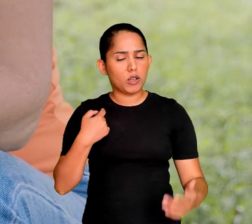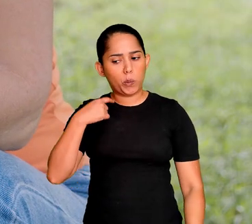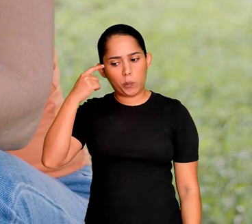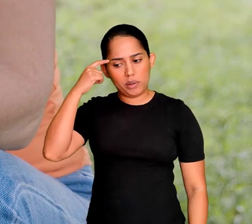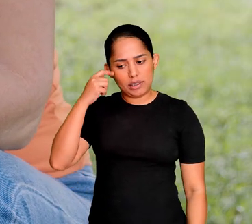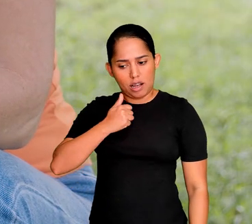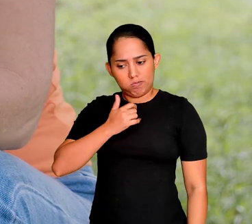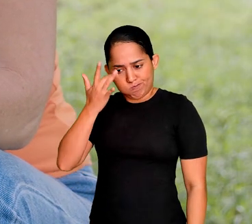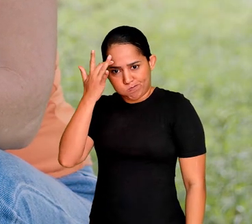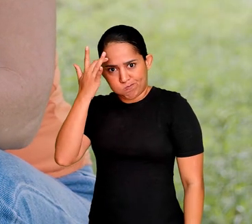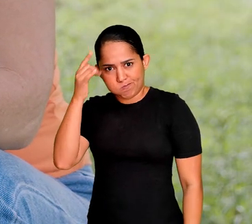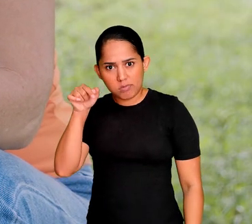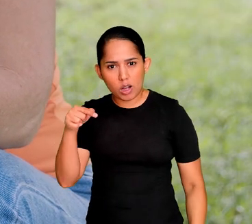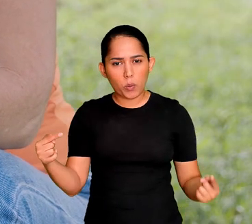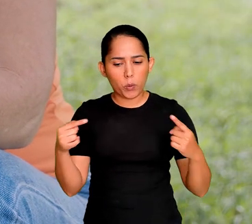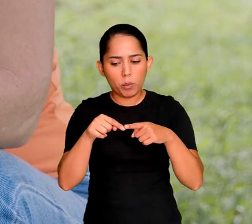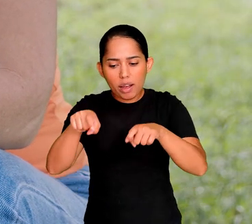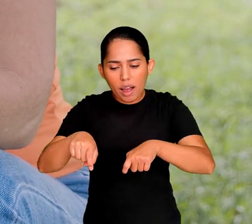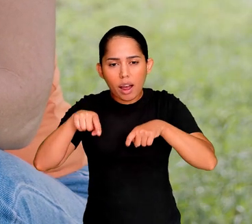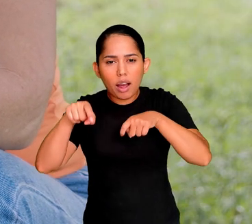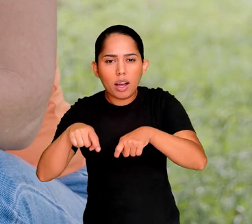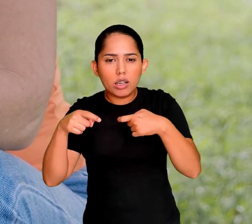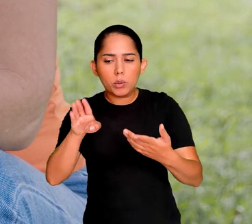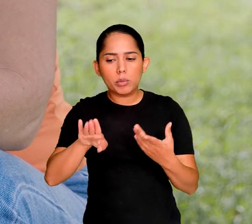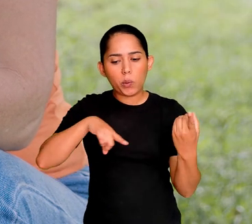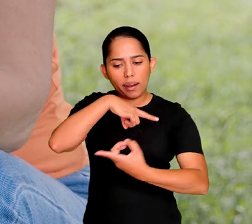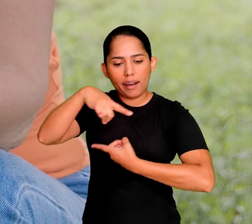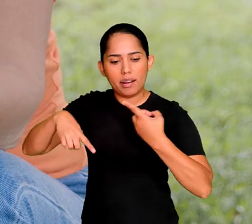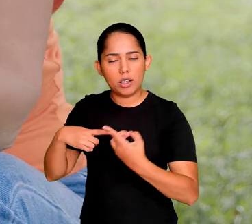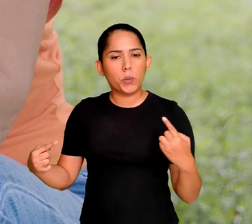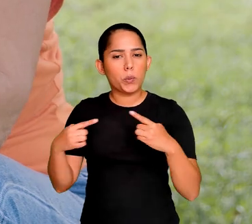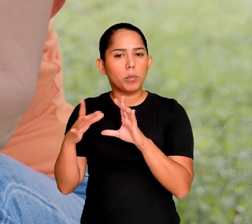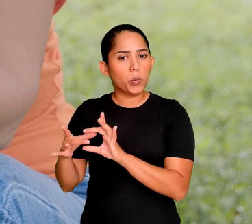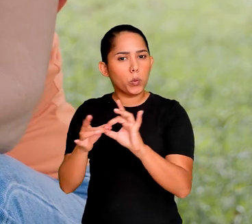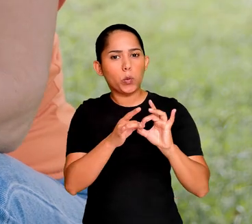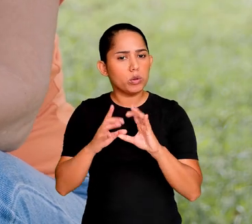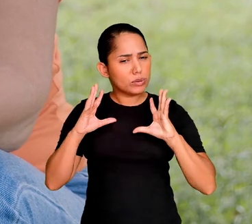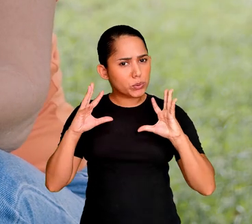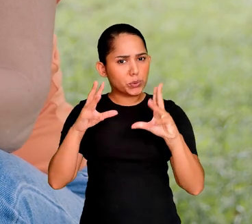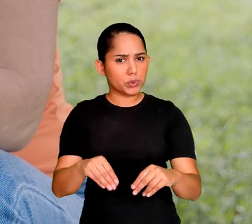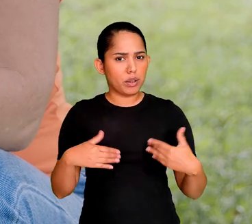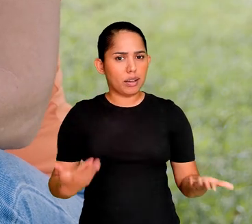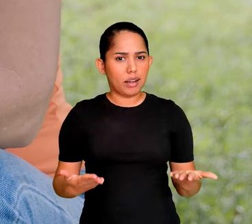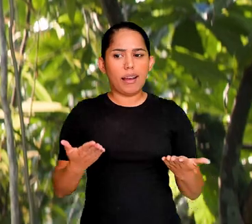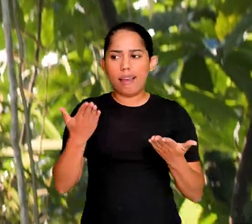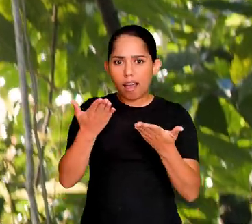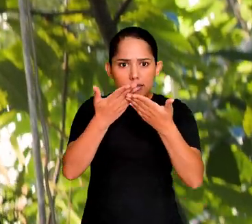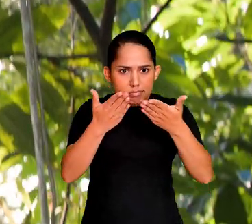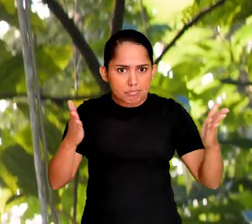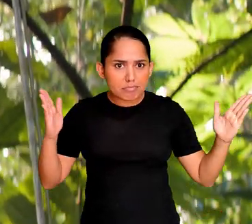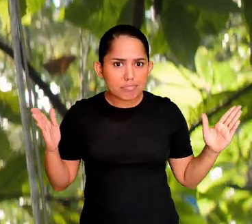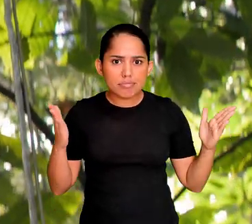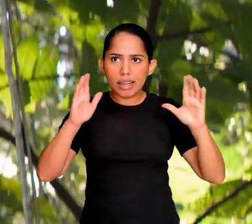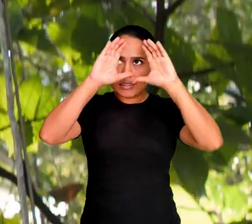né? Acho que o que a antroposofia traz, a agricultura biodinâmica, é essa coisa de unir todas as pontas, né?